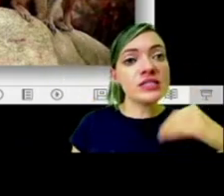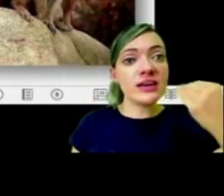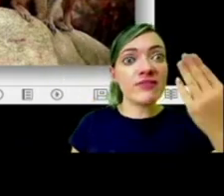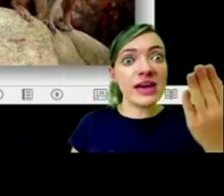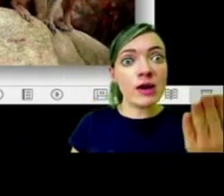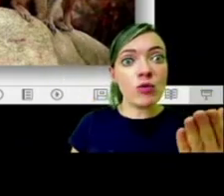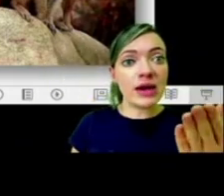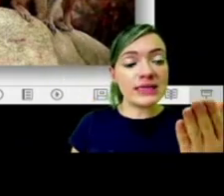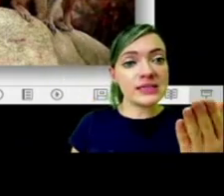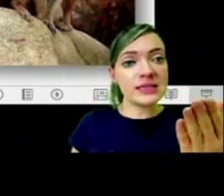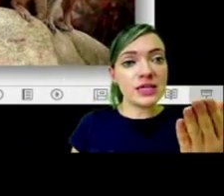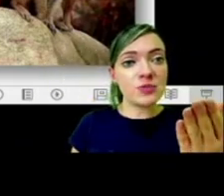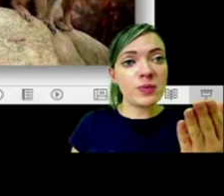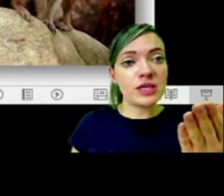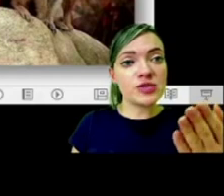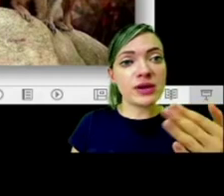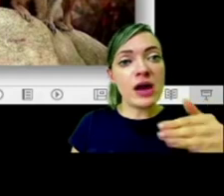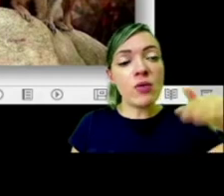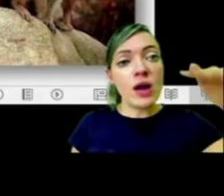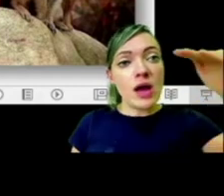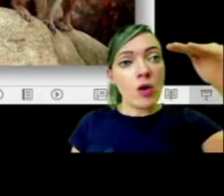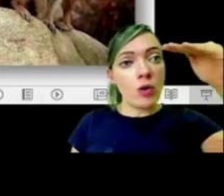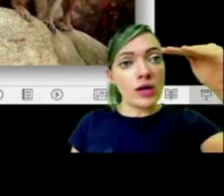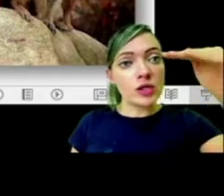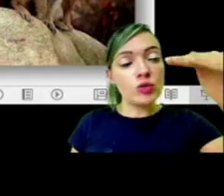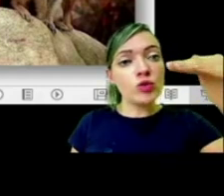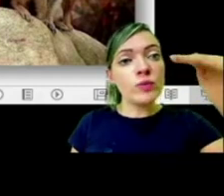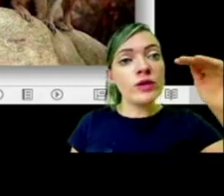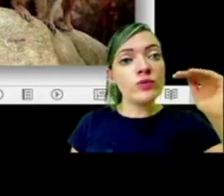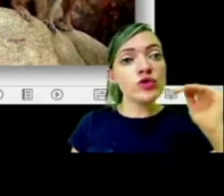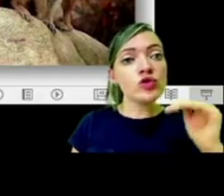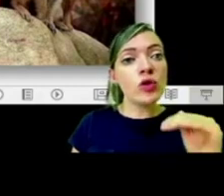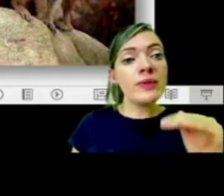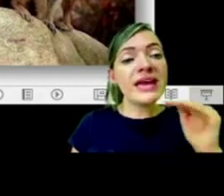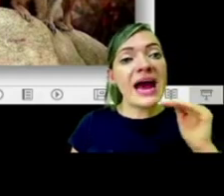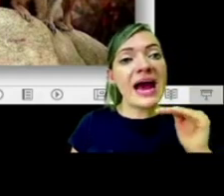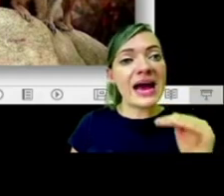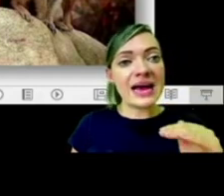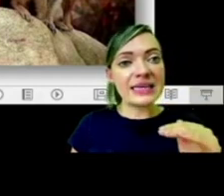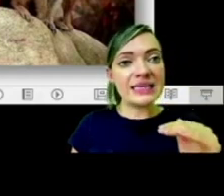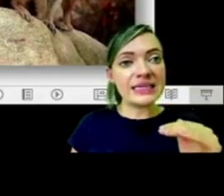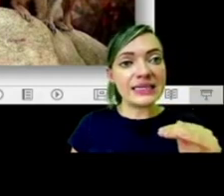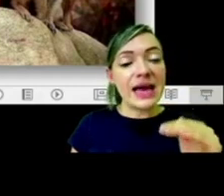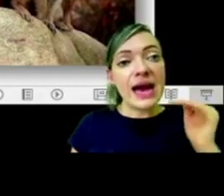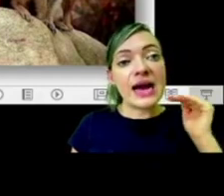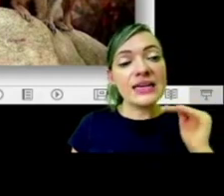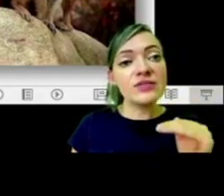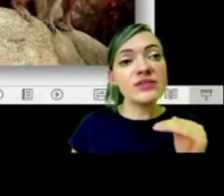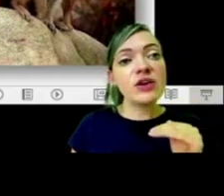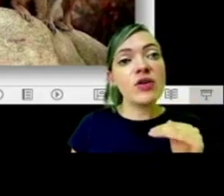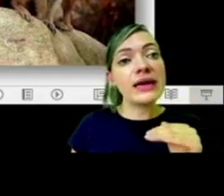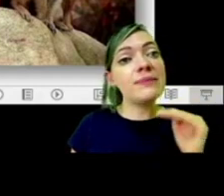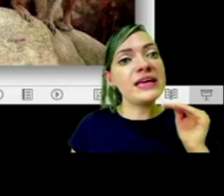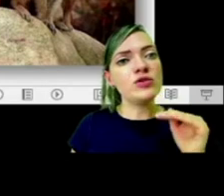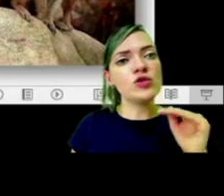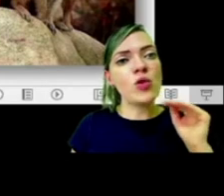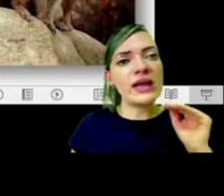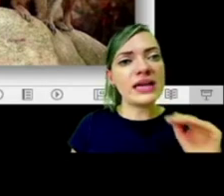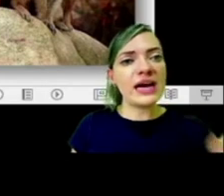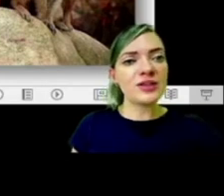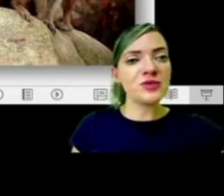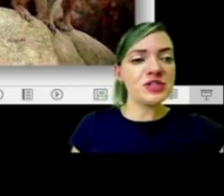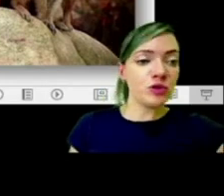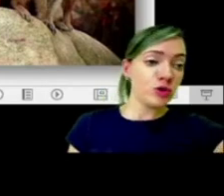Então, você vai calcular a densidade populacional colocando o número sobre a área. A área você vai colocar em